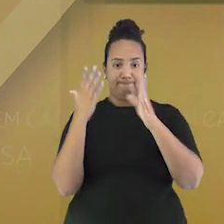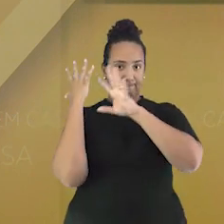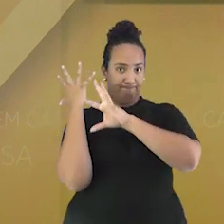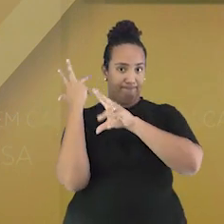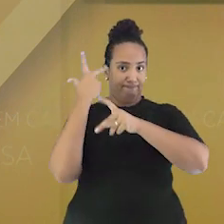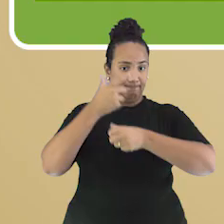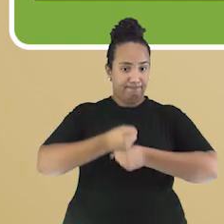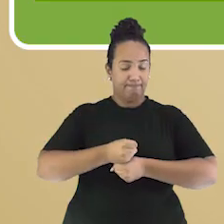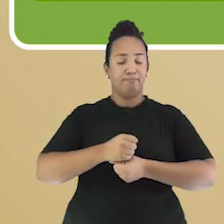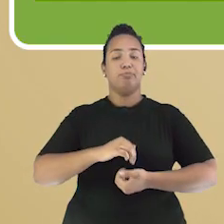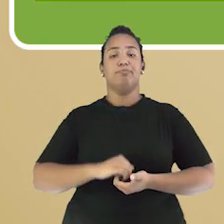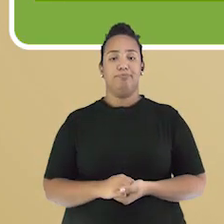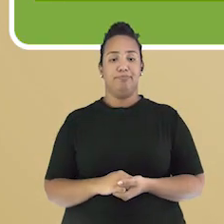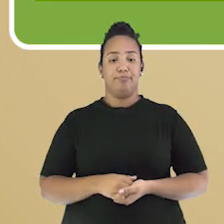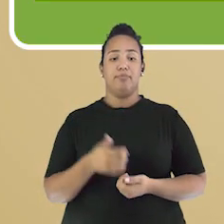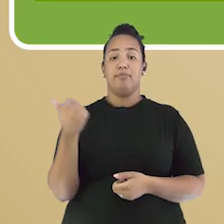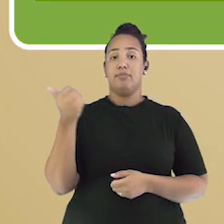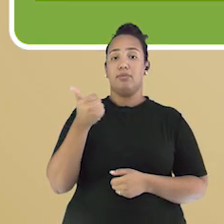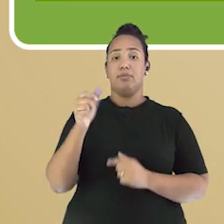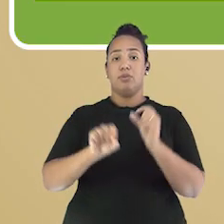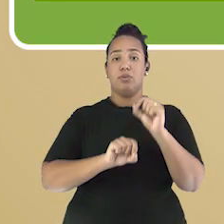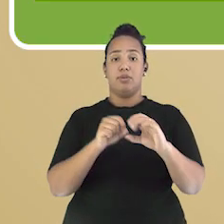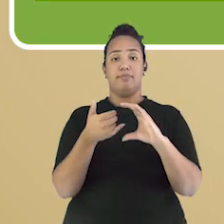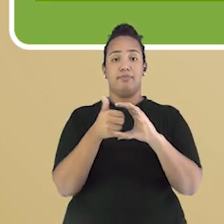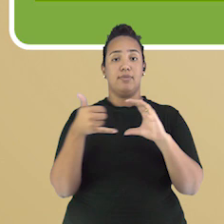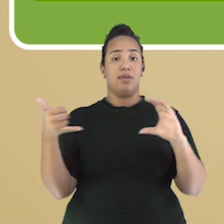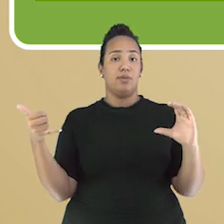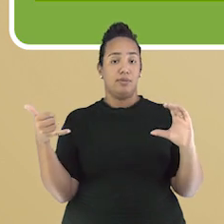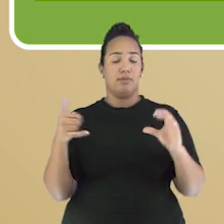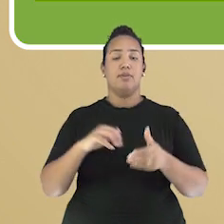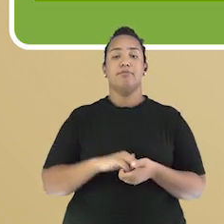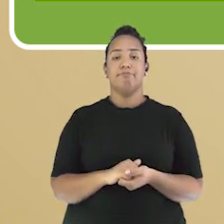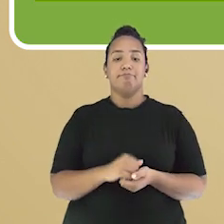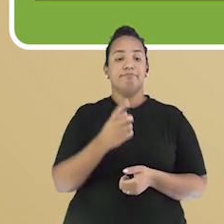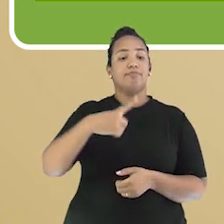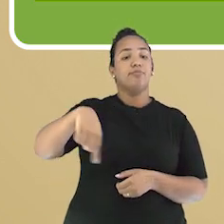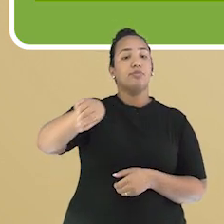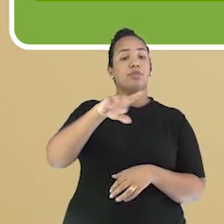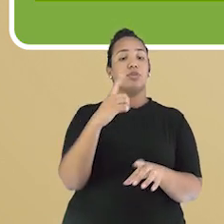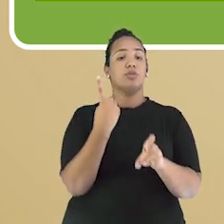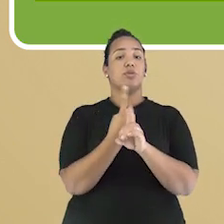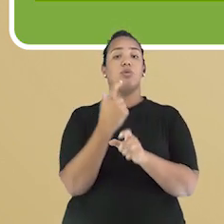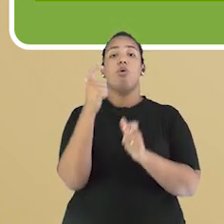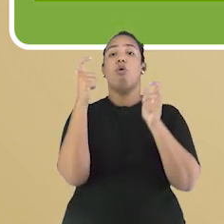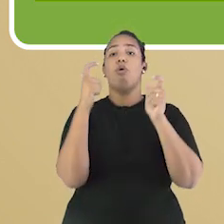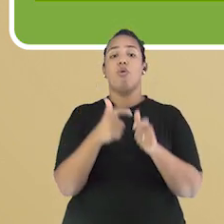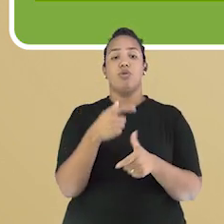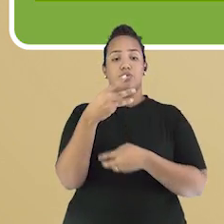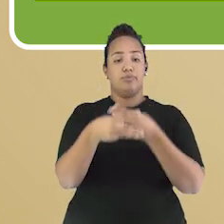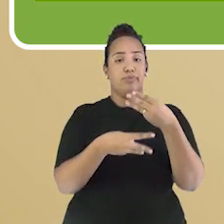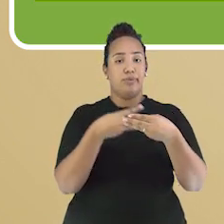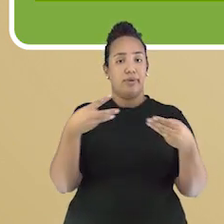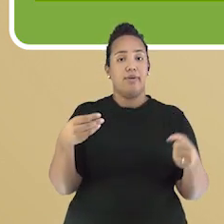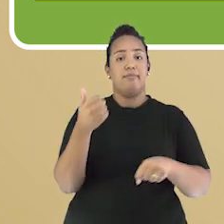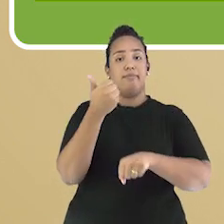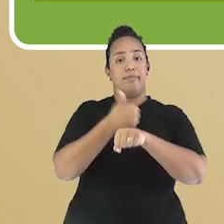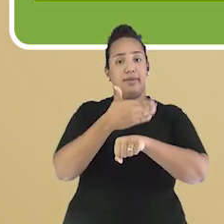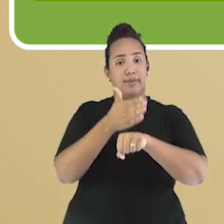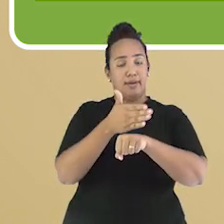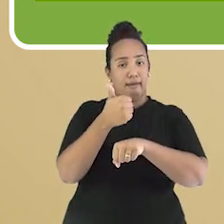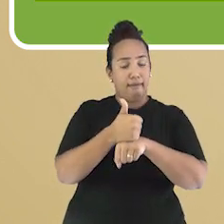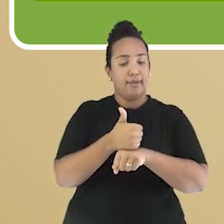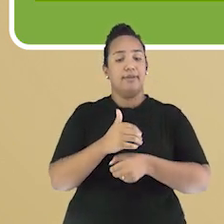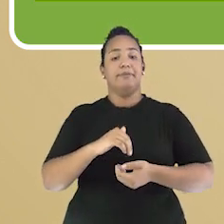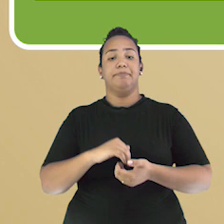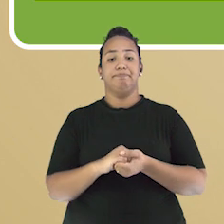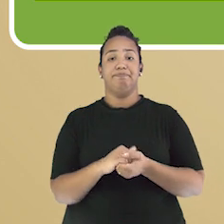uma revisão? Primeiro, os carboidratos. Podemos encontrá-los no macarrão, batatas e